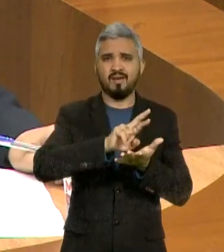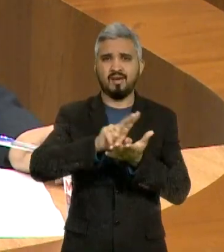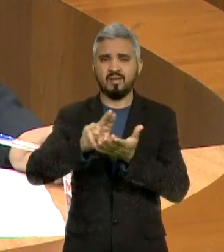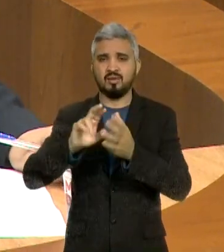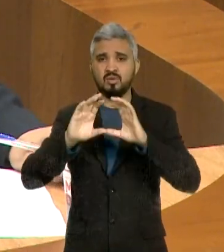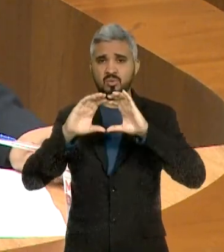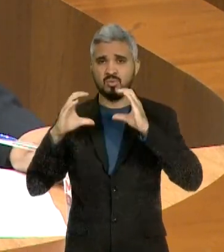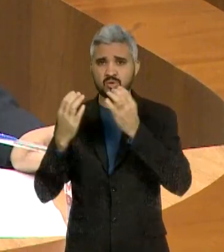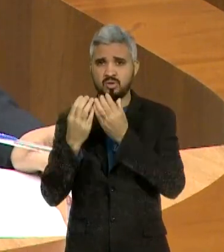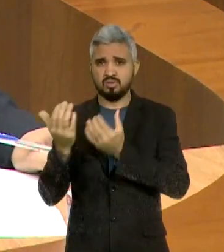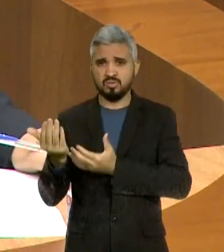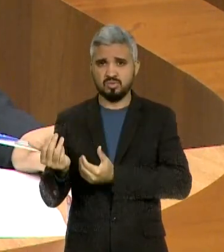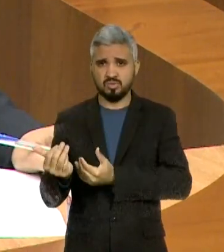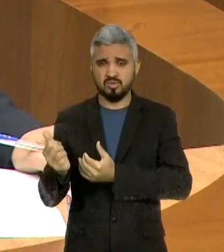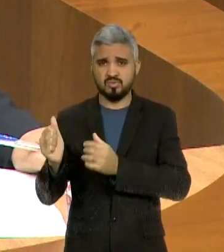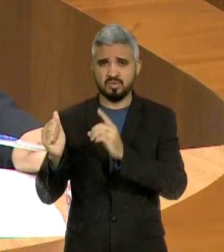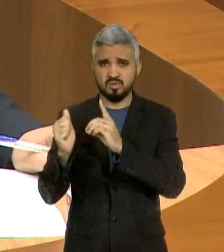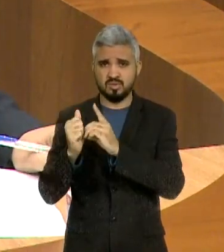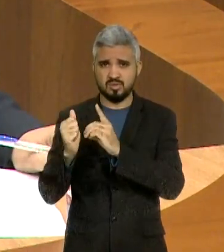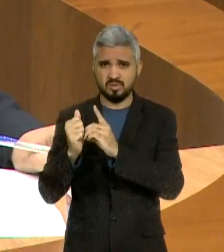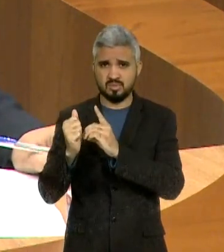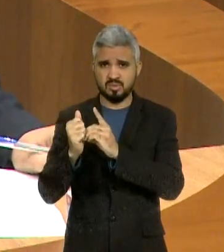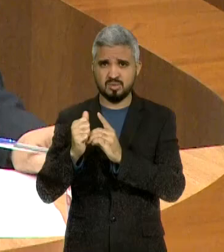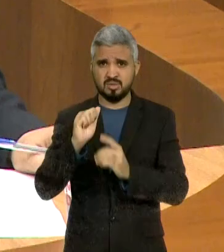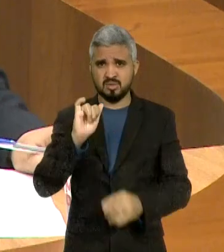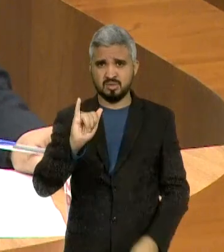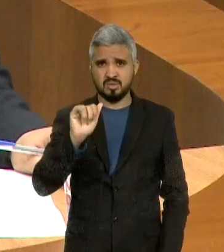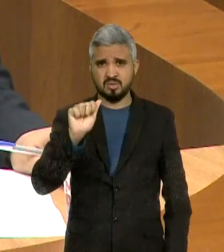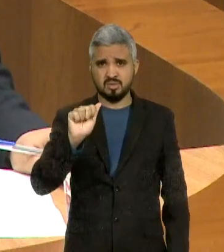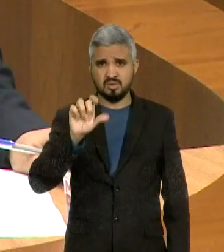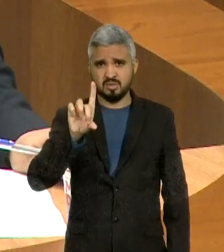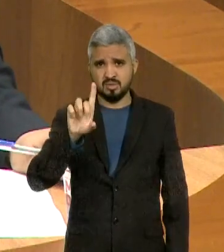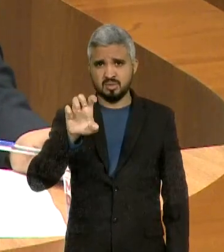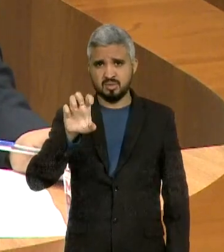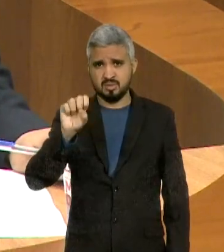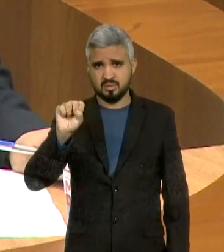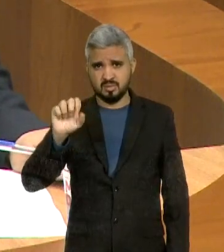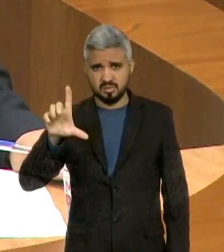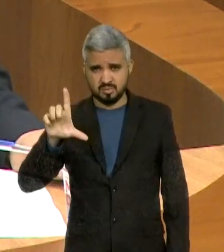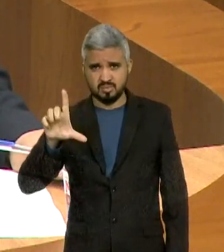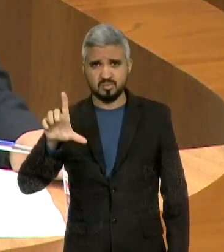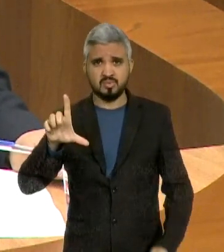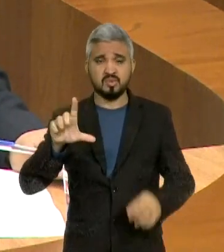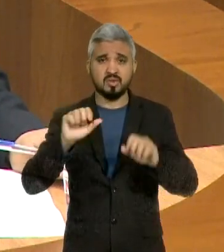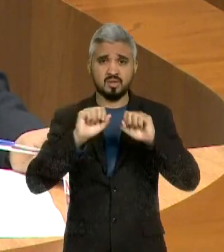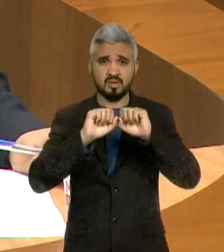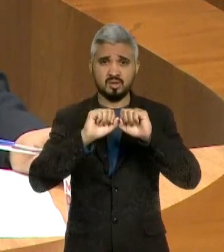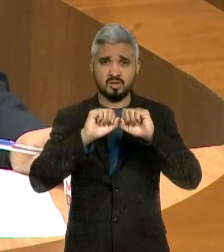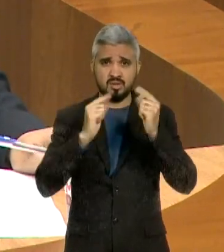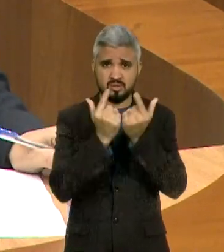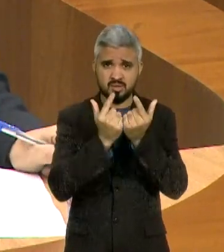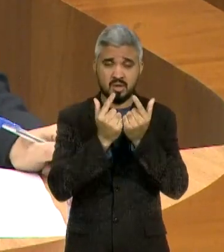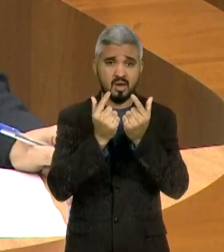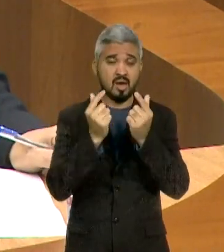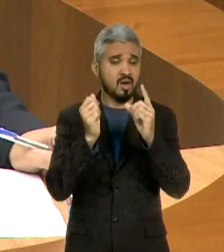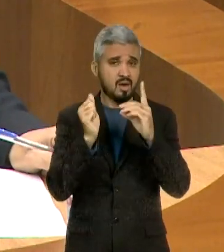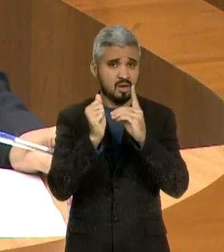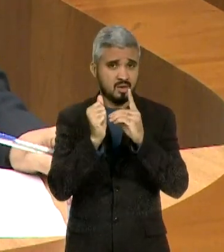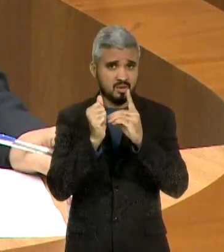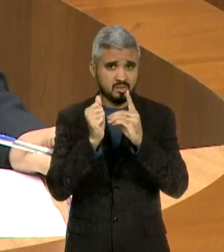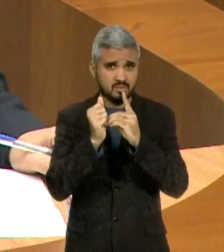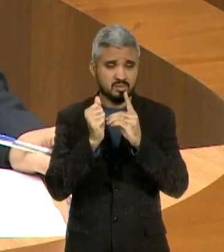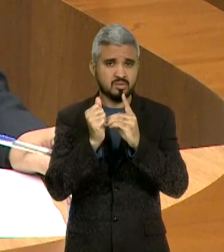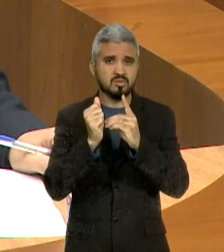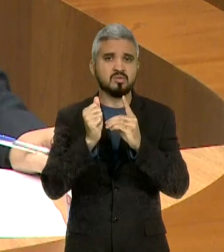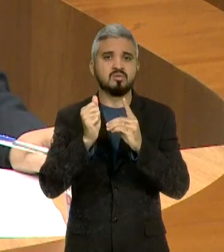de Deus, da IADESLE, que é a Igreja Evangélica Assembleia de Deus, aqui em São Luís, onde o pastor o